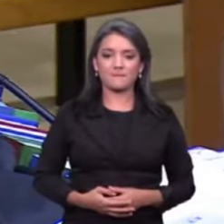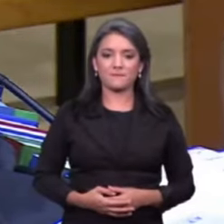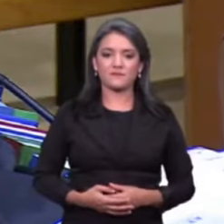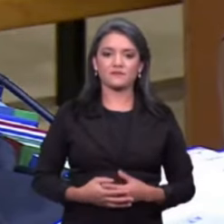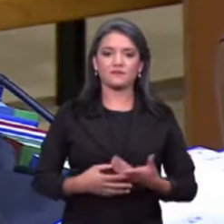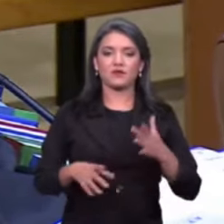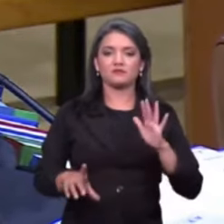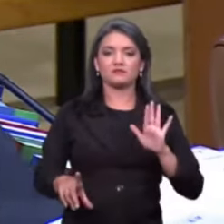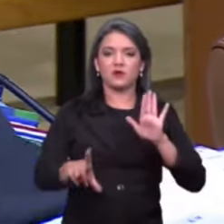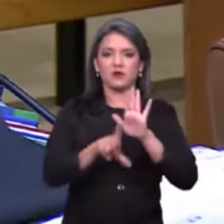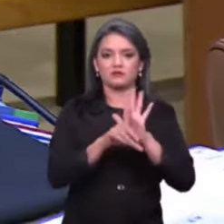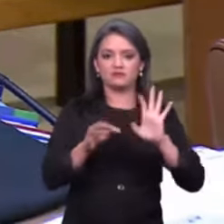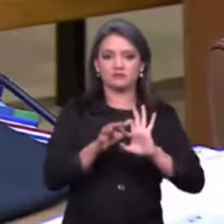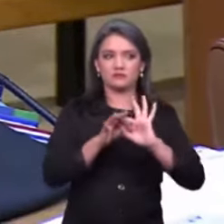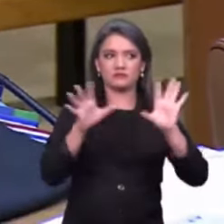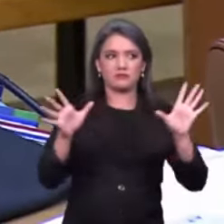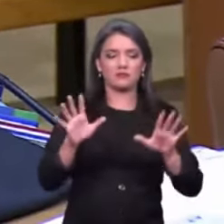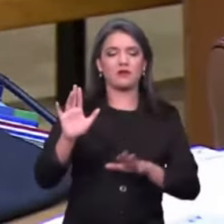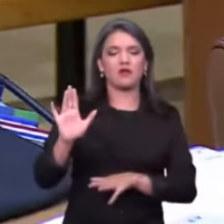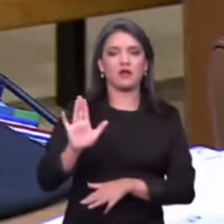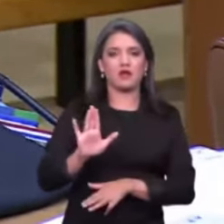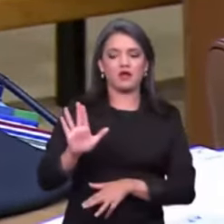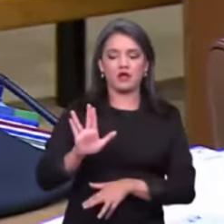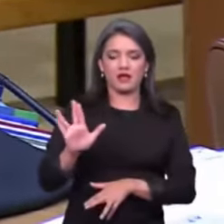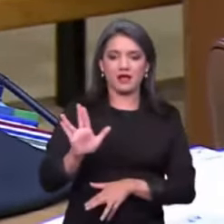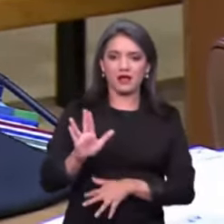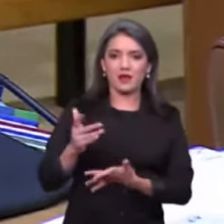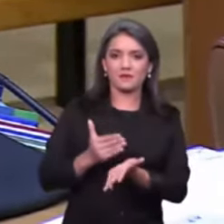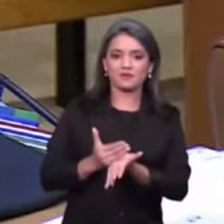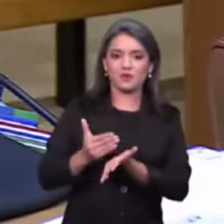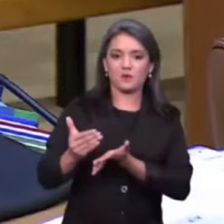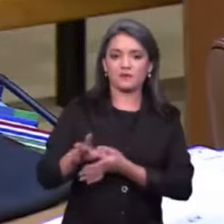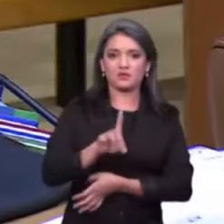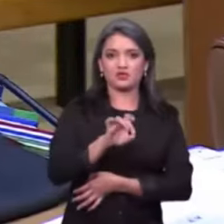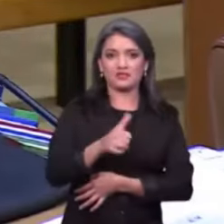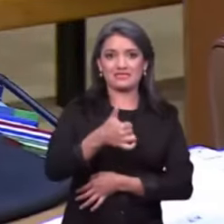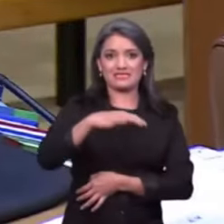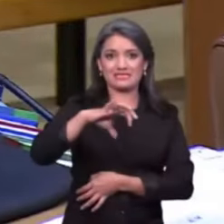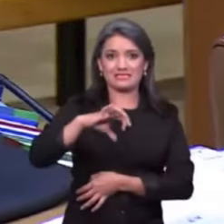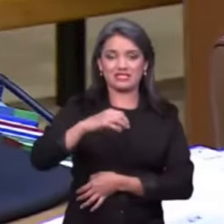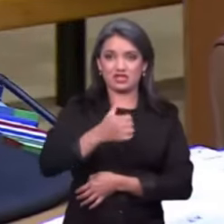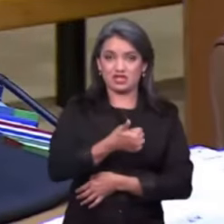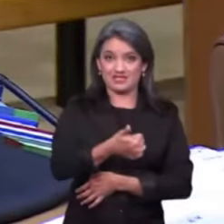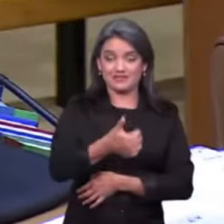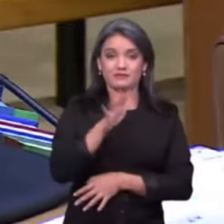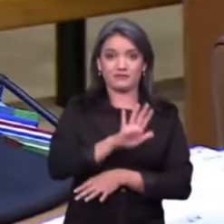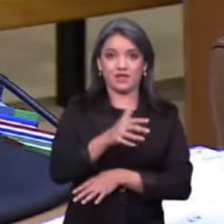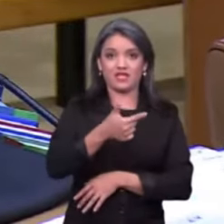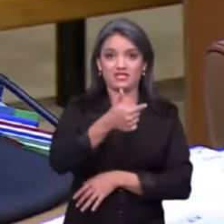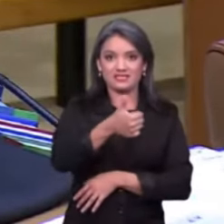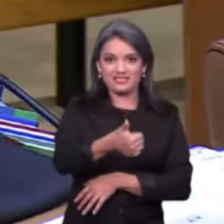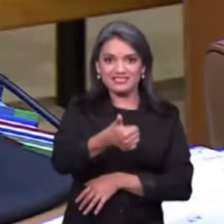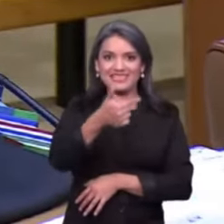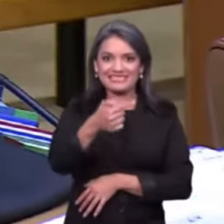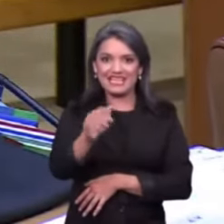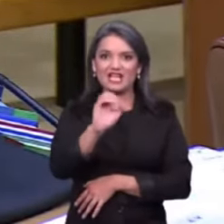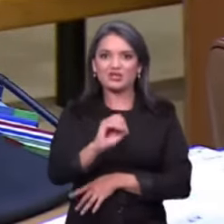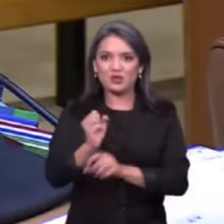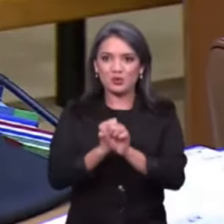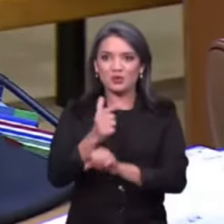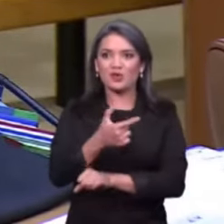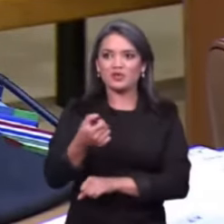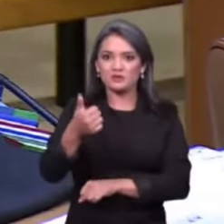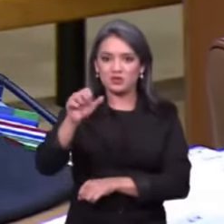C-45, entrou em vigor no Canadá em 17 de outubro de 2018. No ano de 2017, que antecedeu